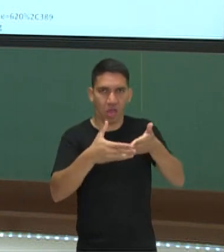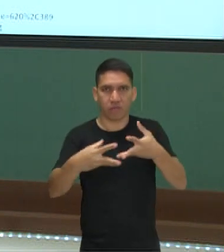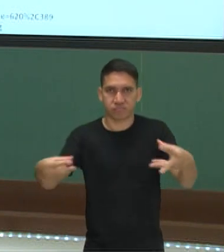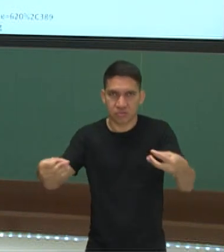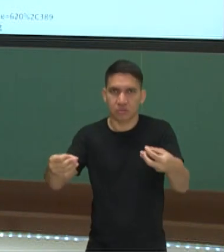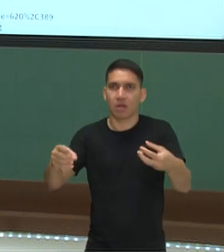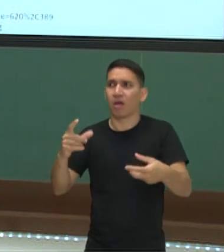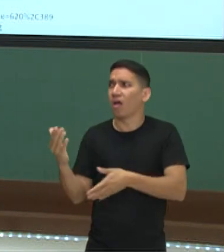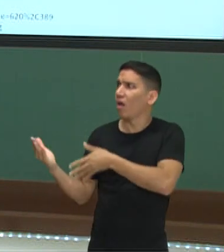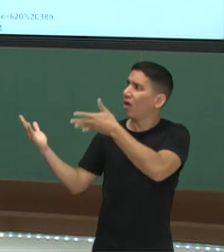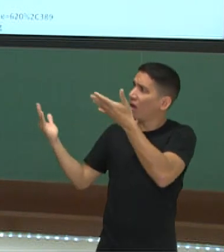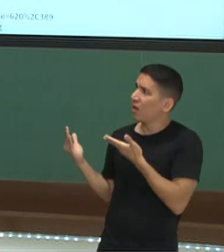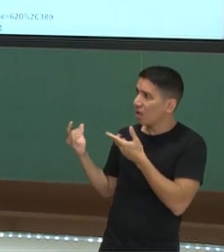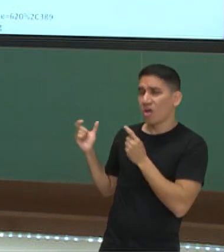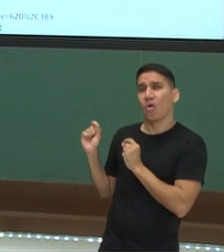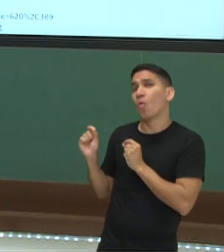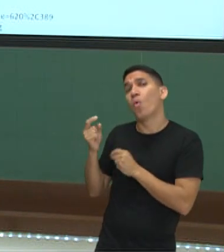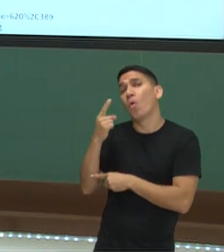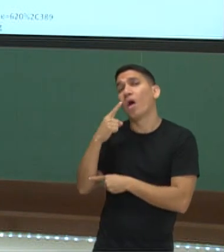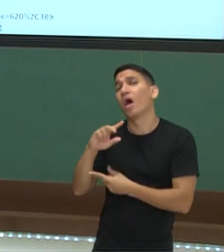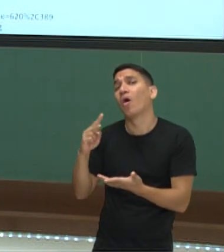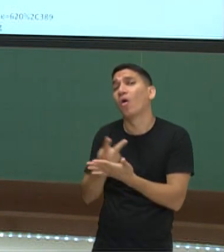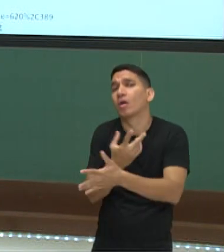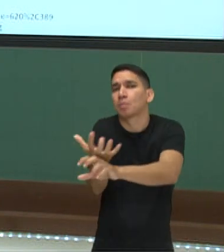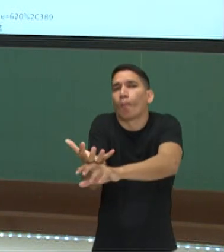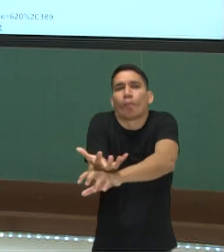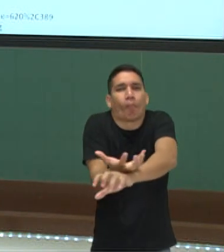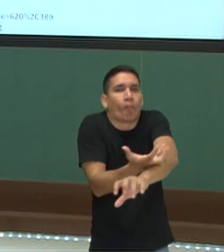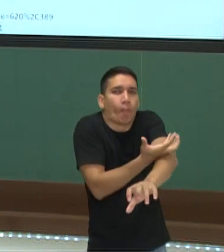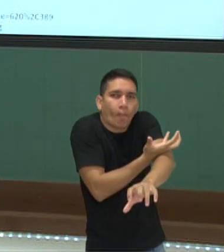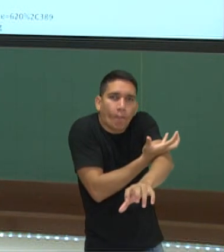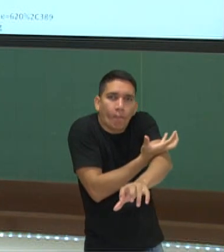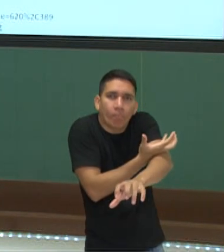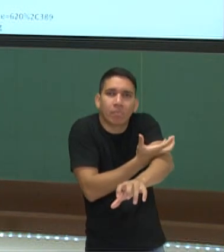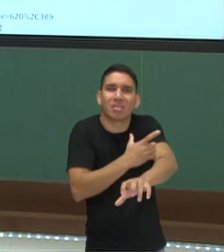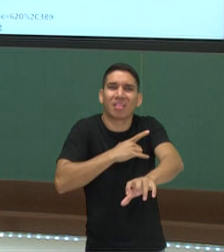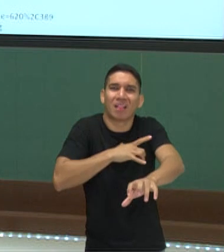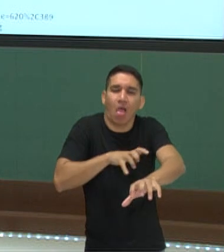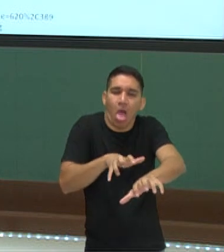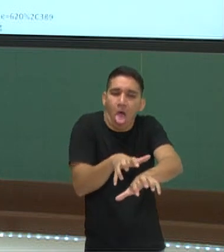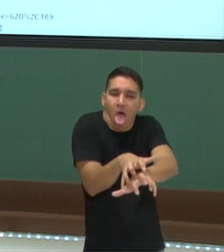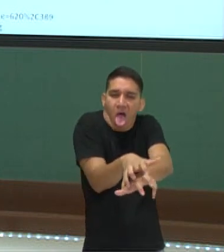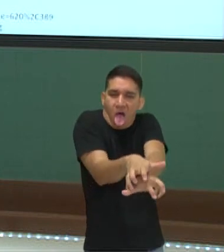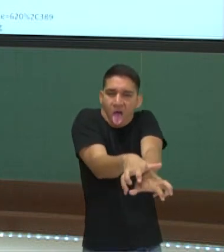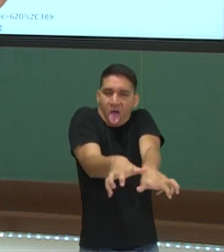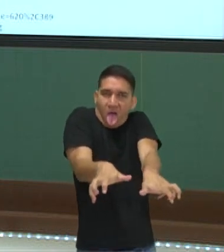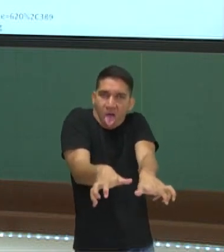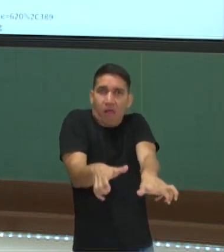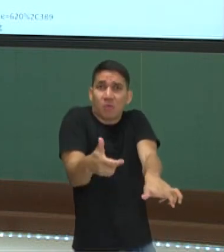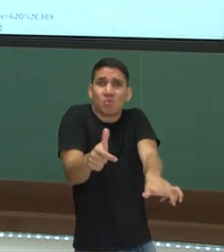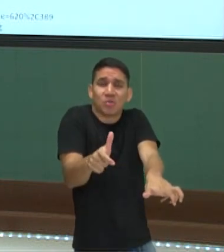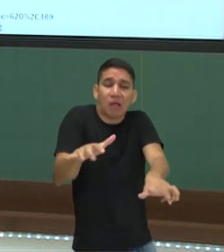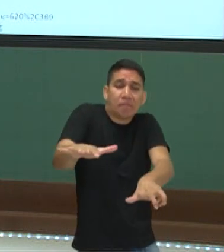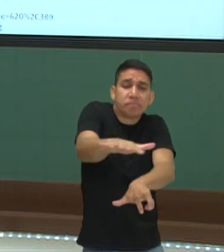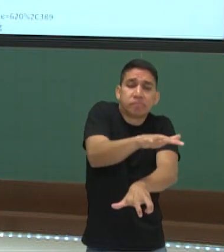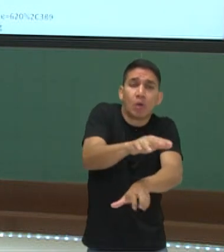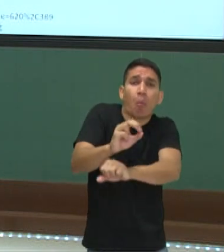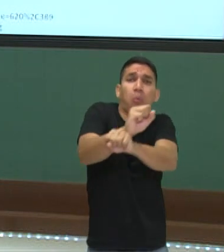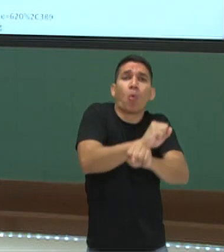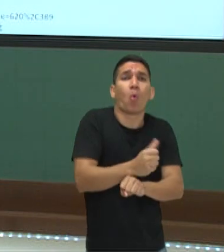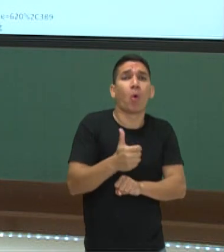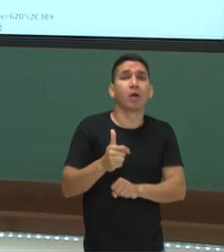direita, olha como o solo está o quê? Seco, todo partido, não tem uma cobertura